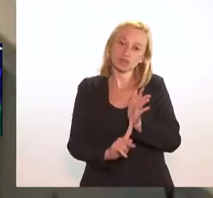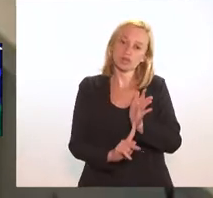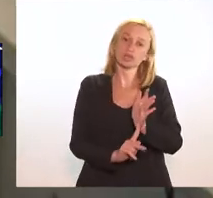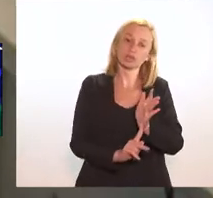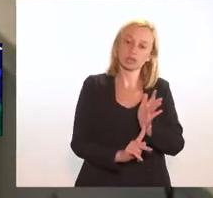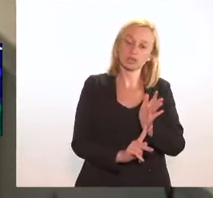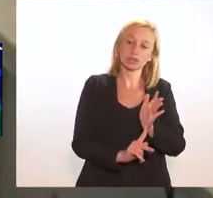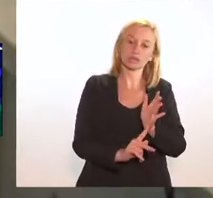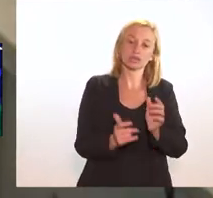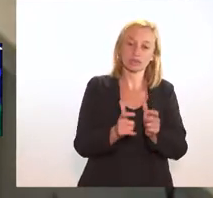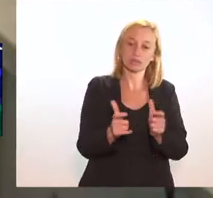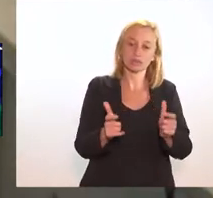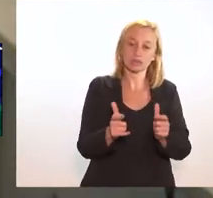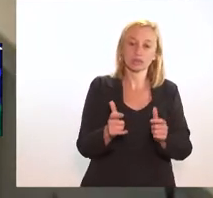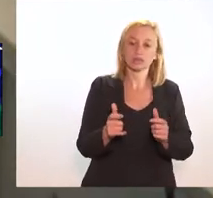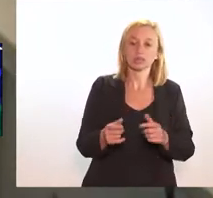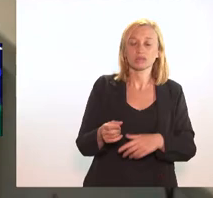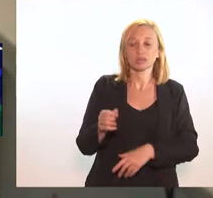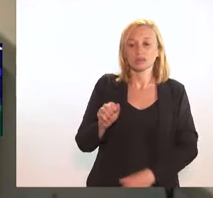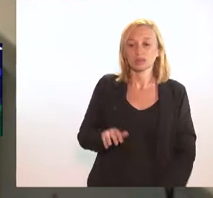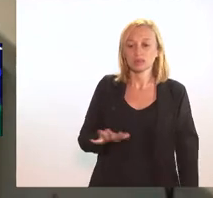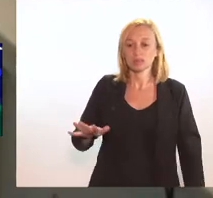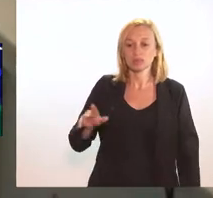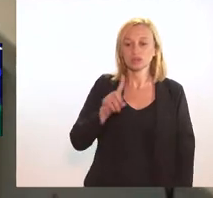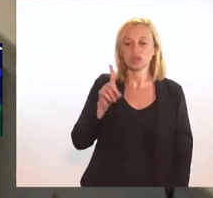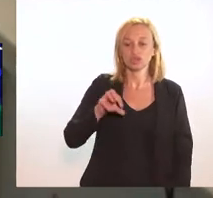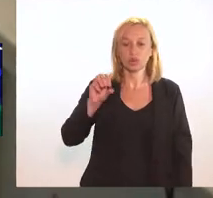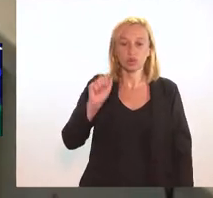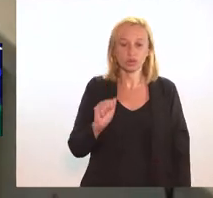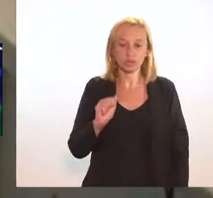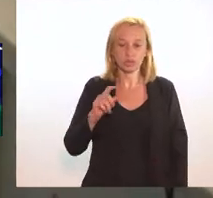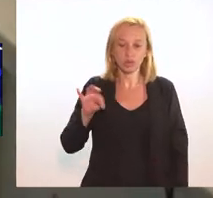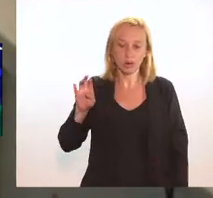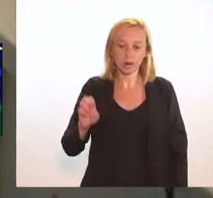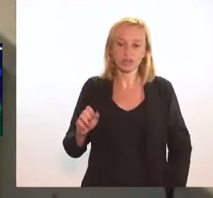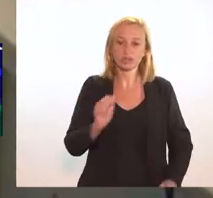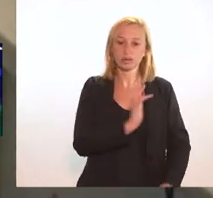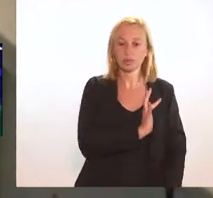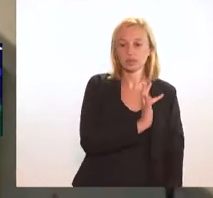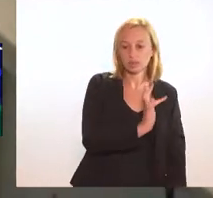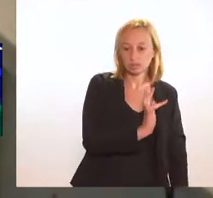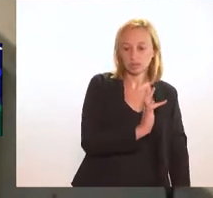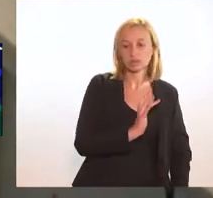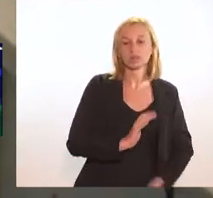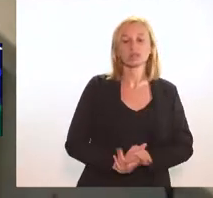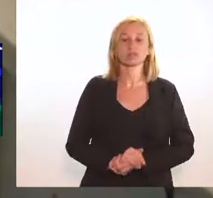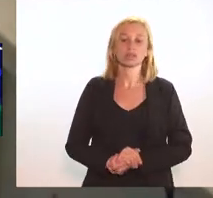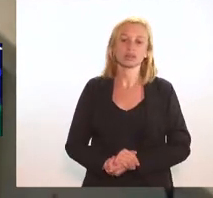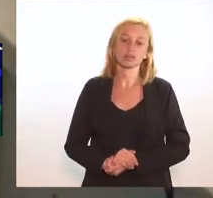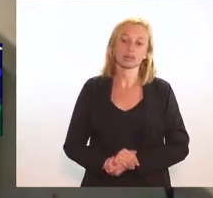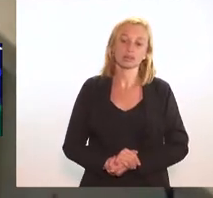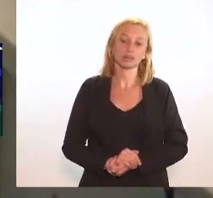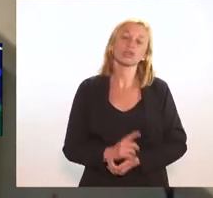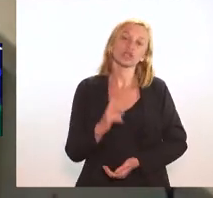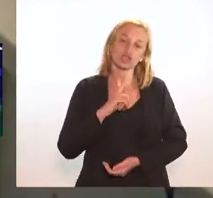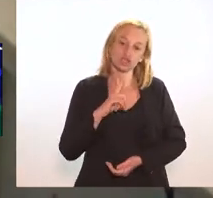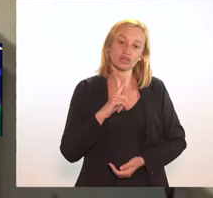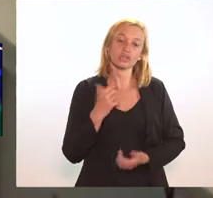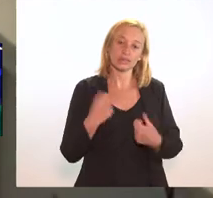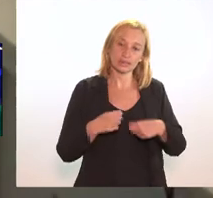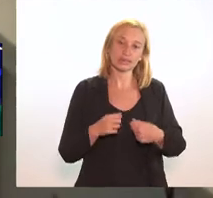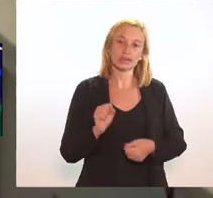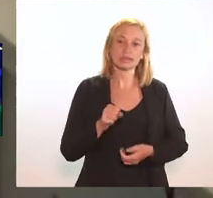demandas que as comunidades da Zona Oeste e da nossa Baixada Fluminense tiverem